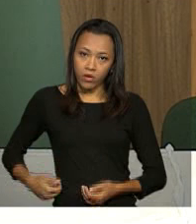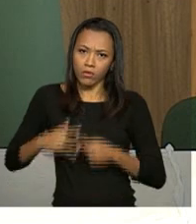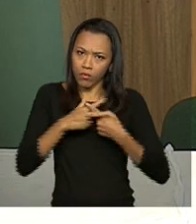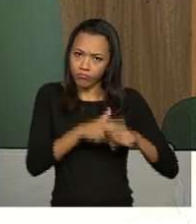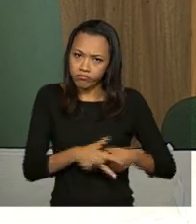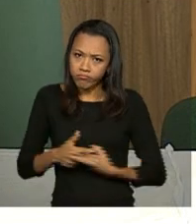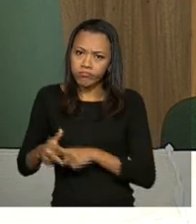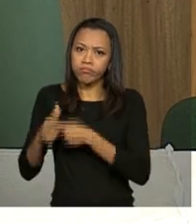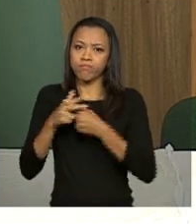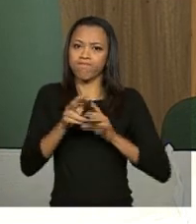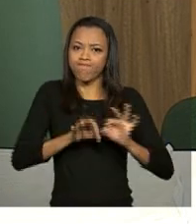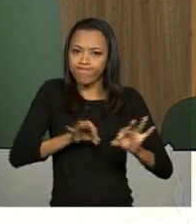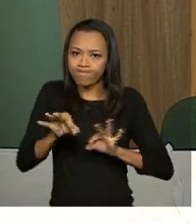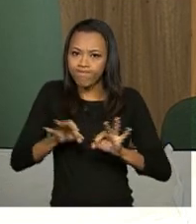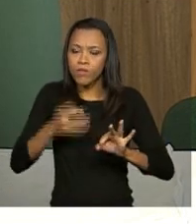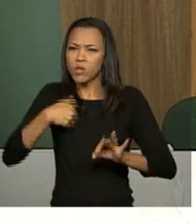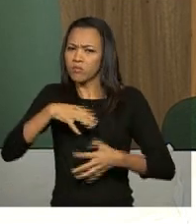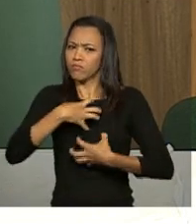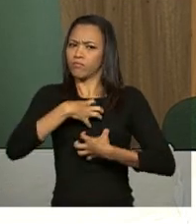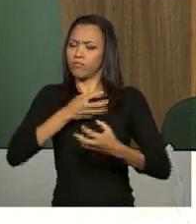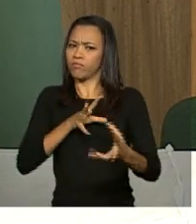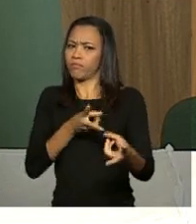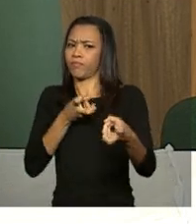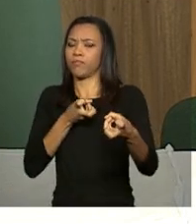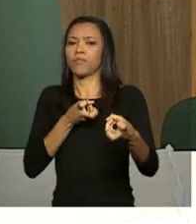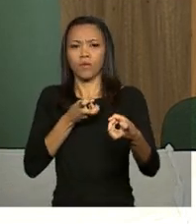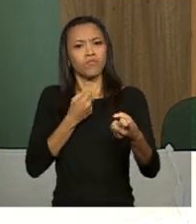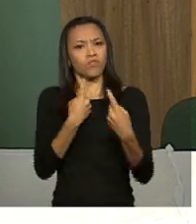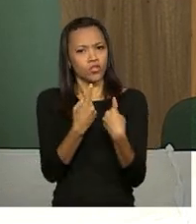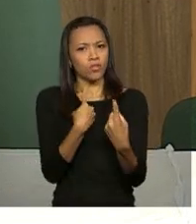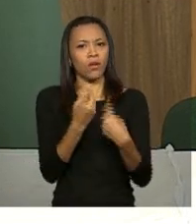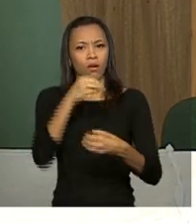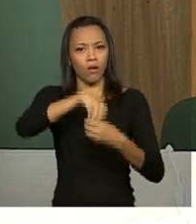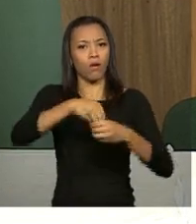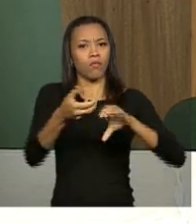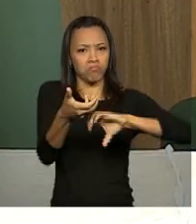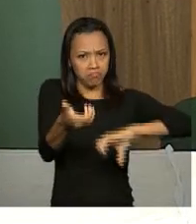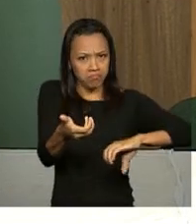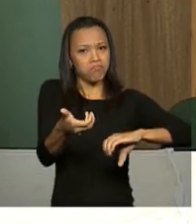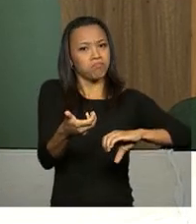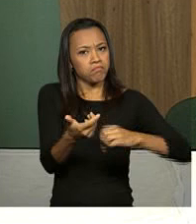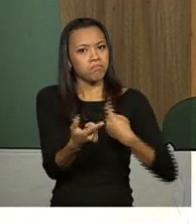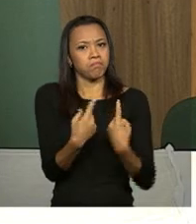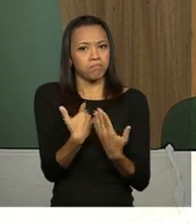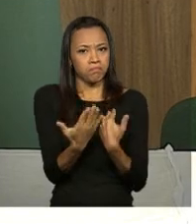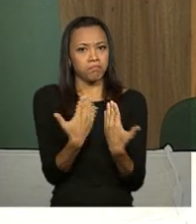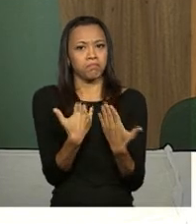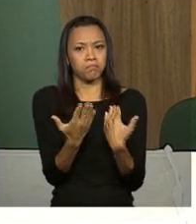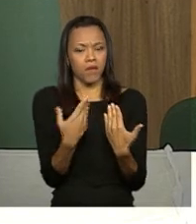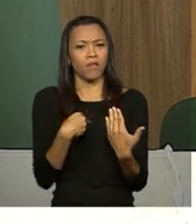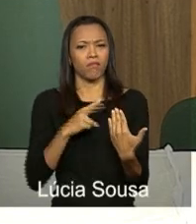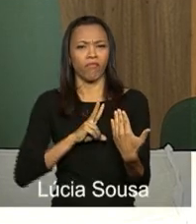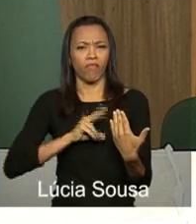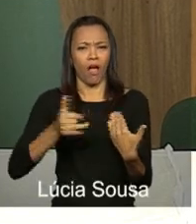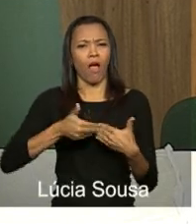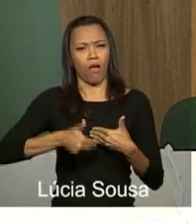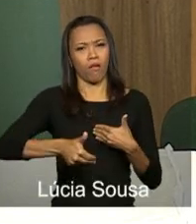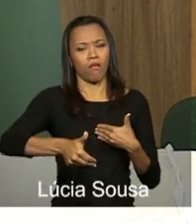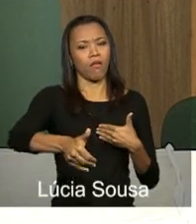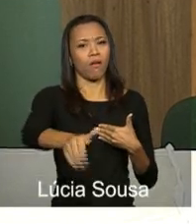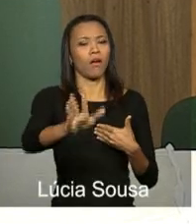temos sentido um diálogo muito construtivo com o congresso e do nosso ponto de vista viabilizar assim